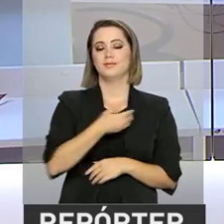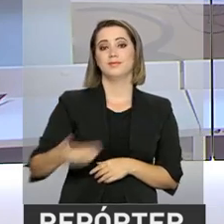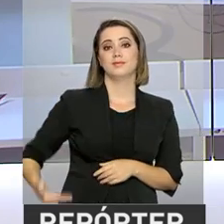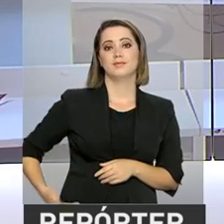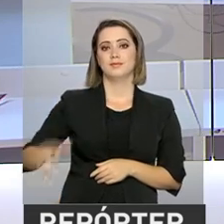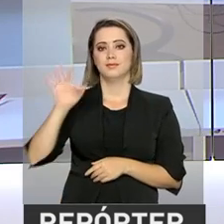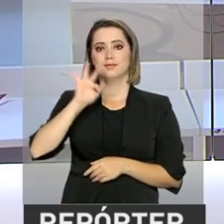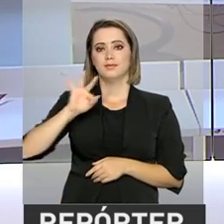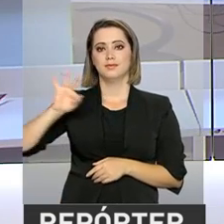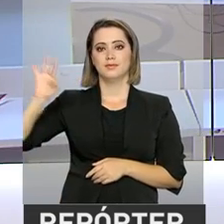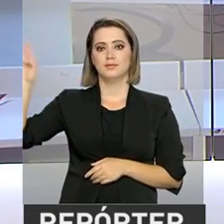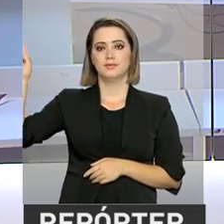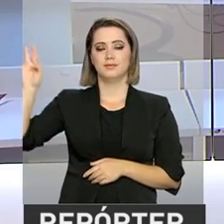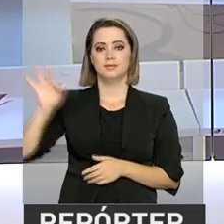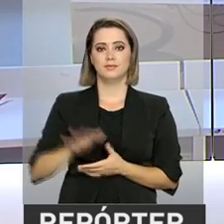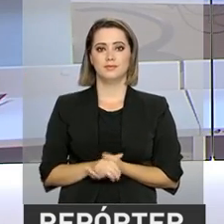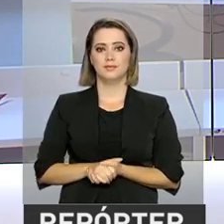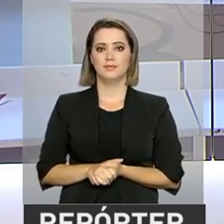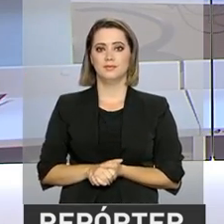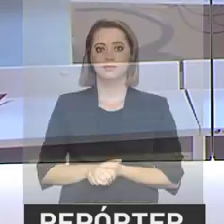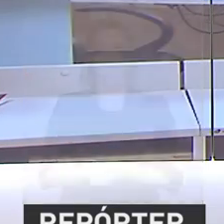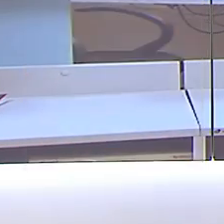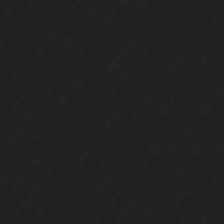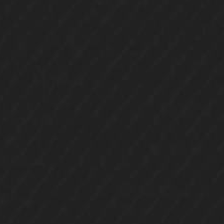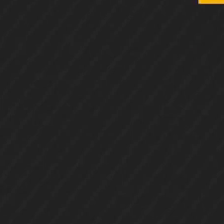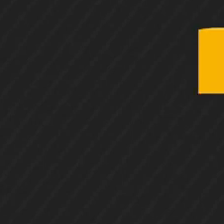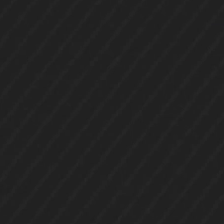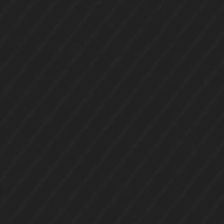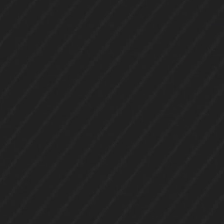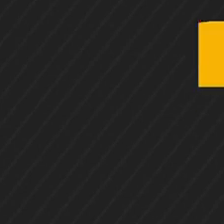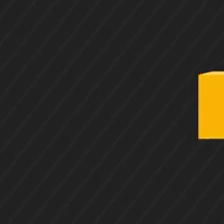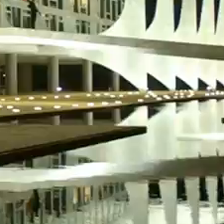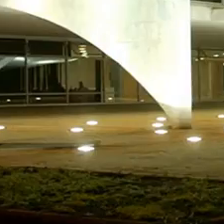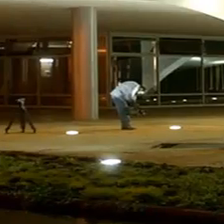NBR a TV do Governo Federal a